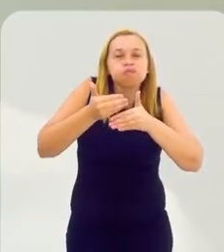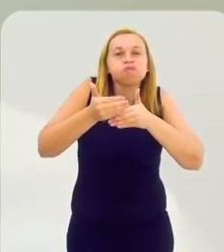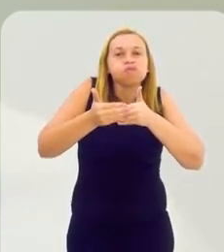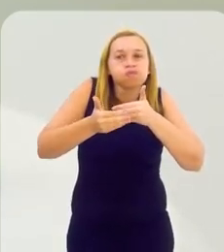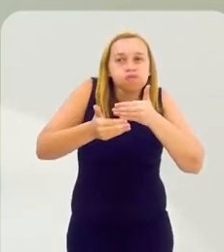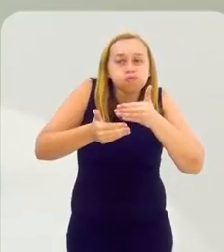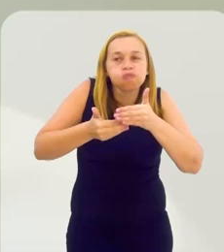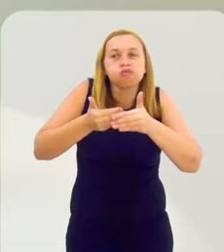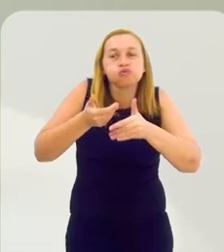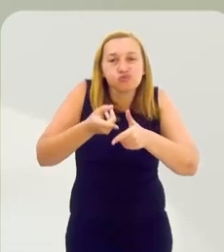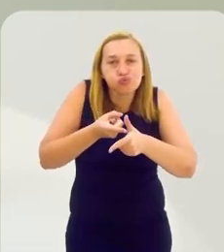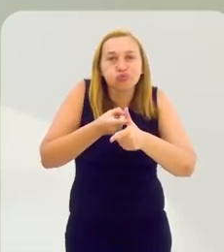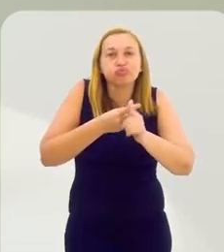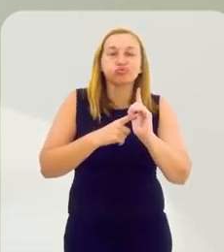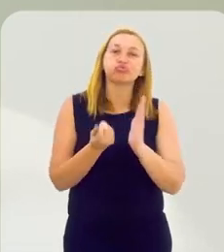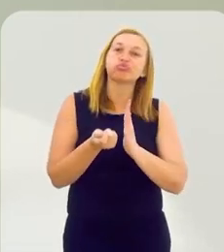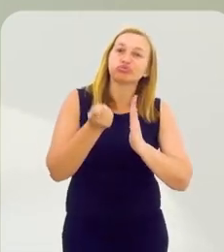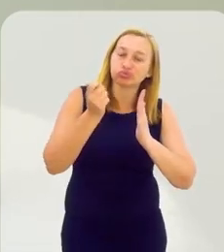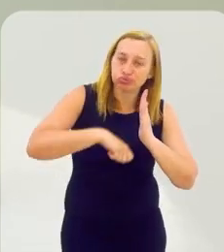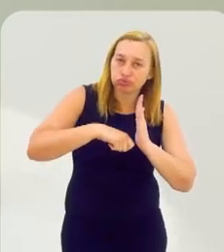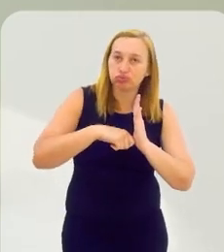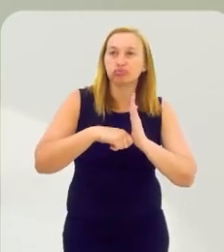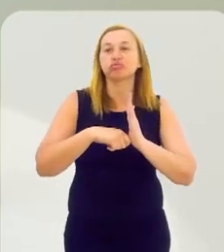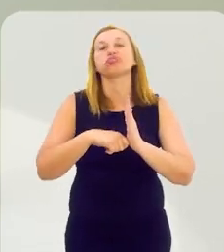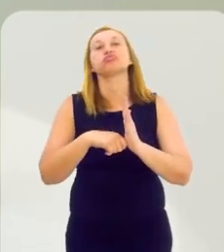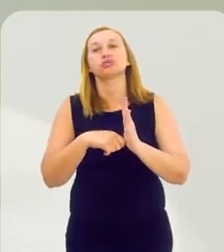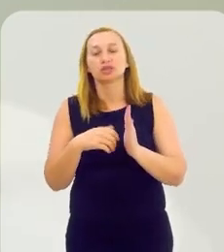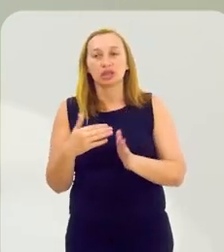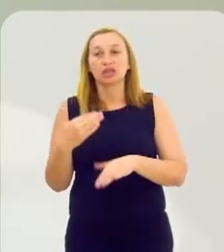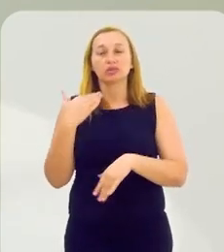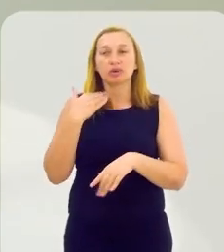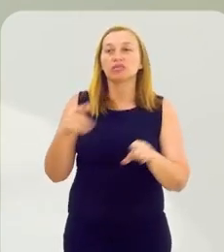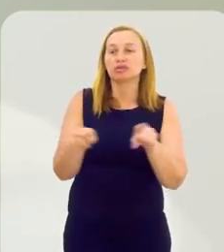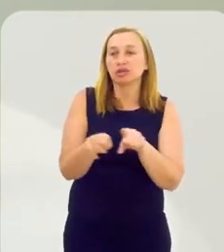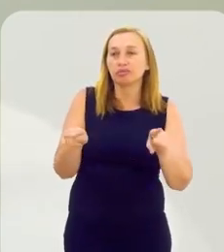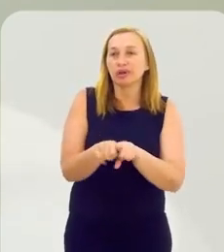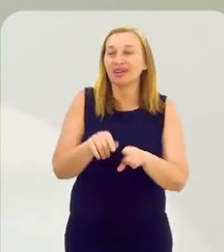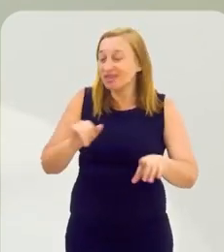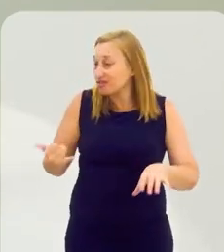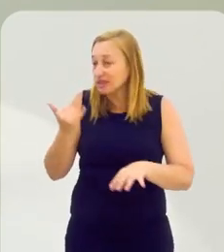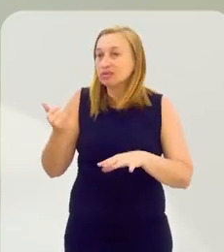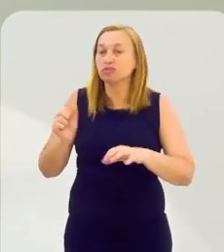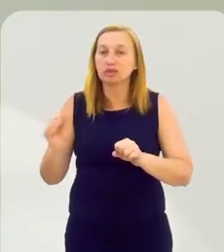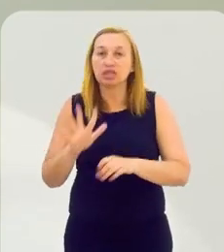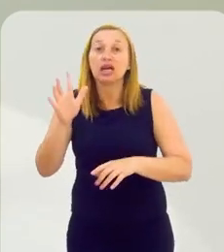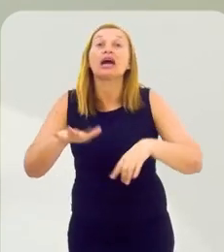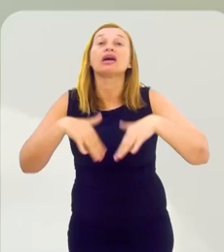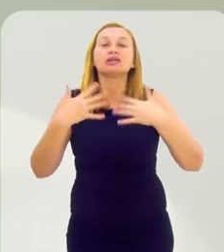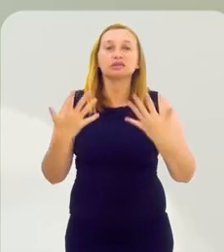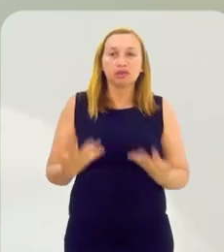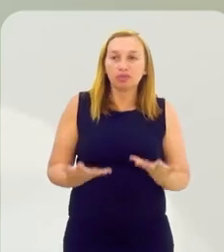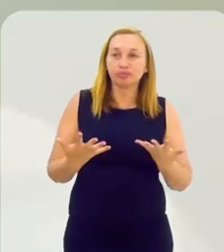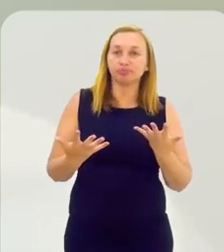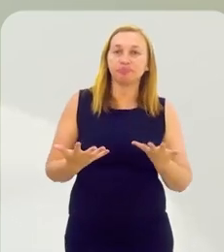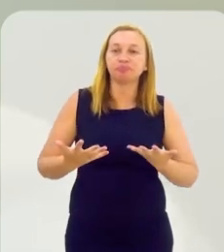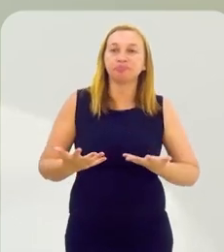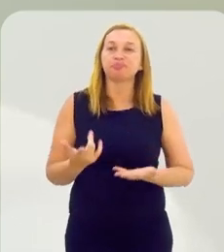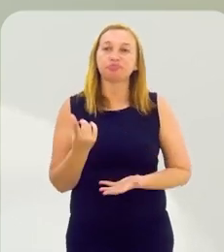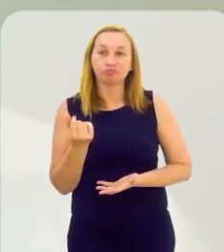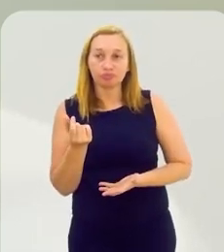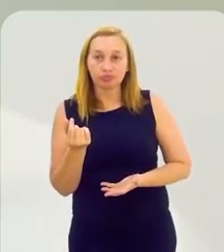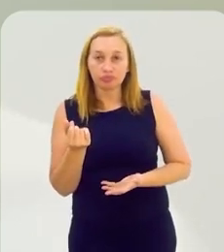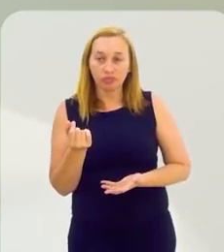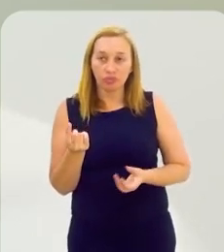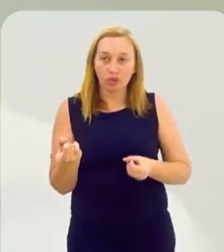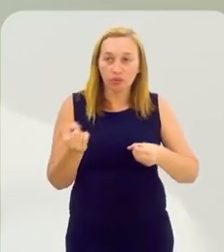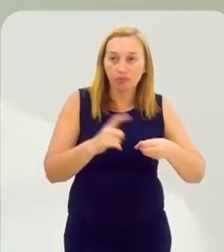tá? Com dívidas tributárias, dívidas bancárias, sobretudo, e um impacto de inflação gigantesco. Então, a gente tem o